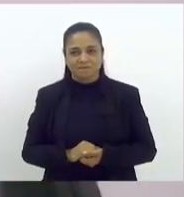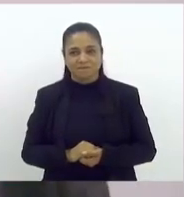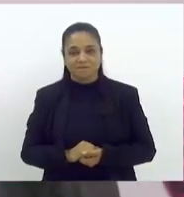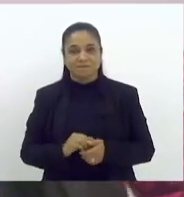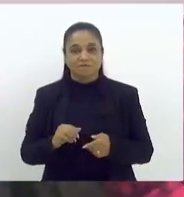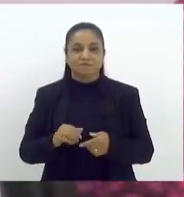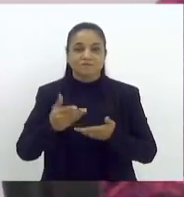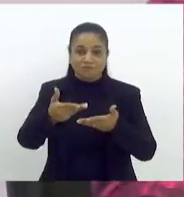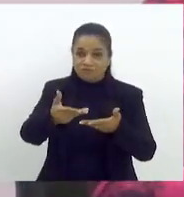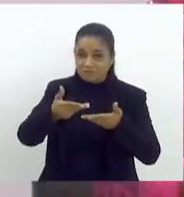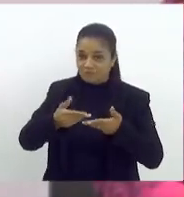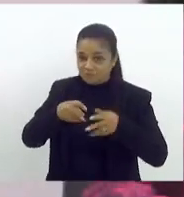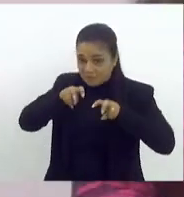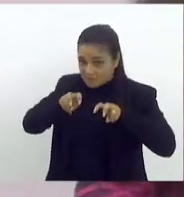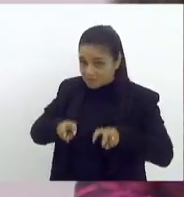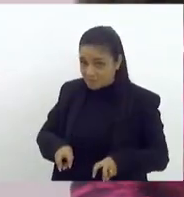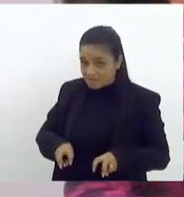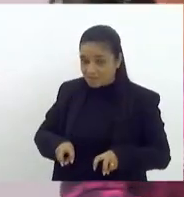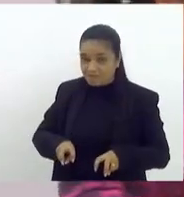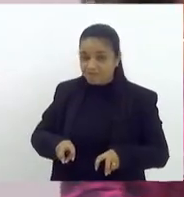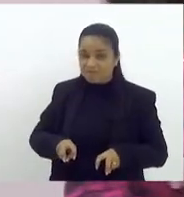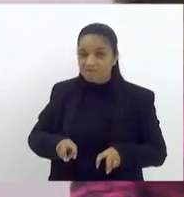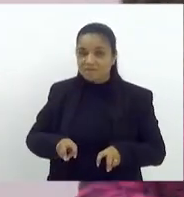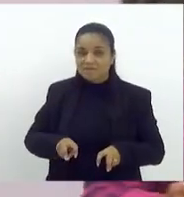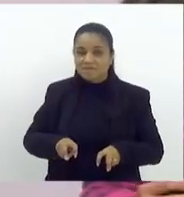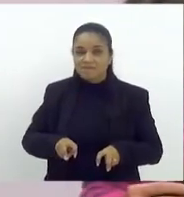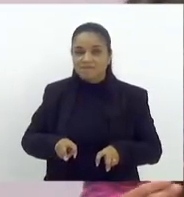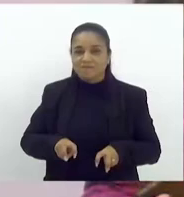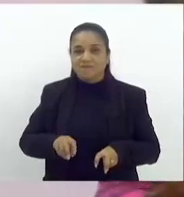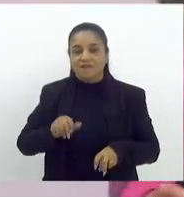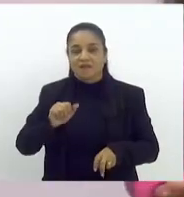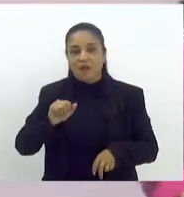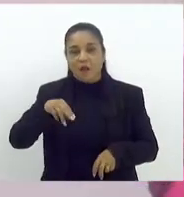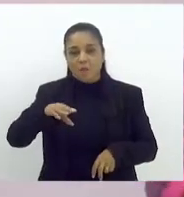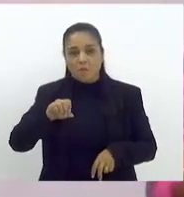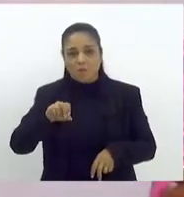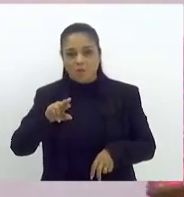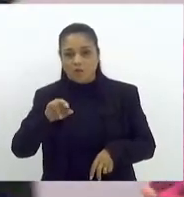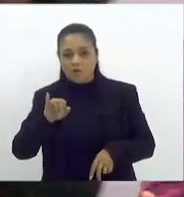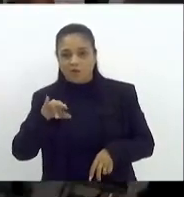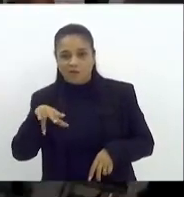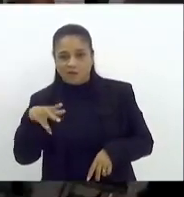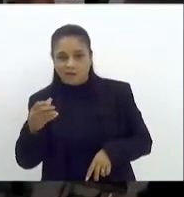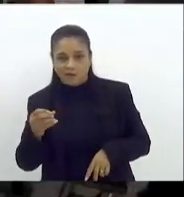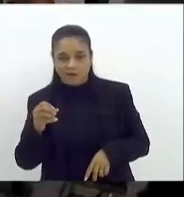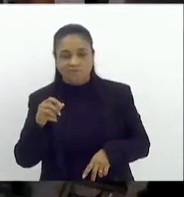também quero chamar para compor essa mesa amorinha grafite